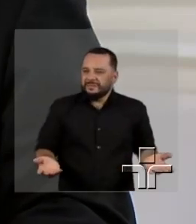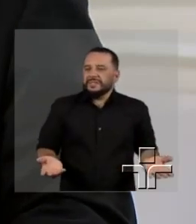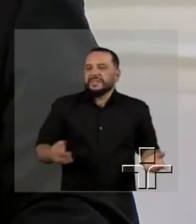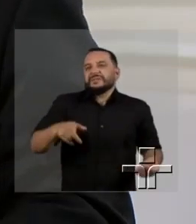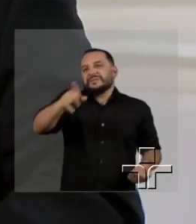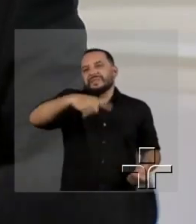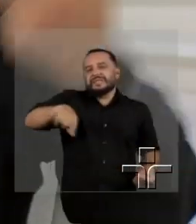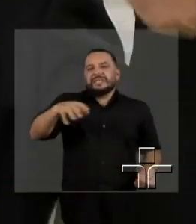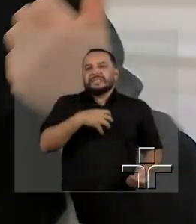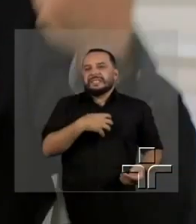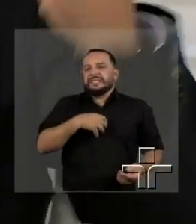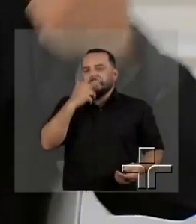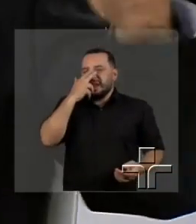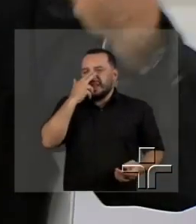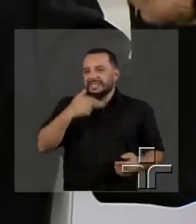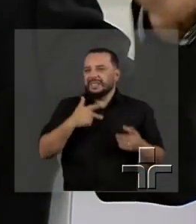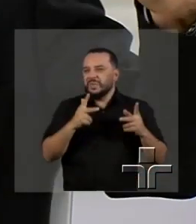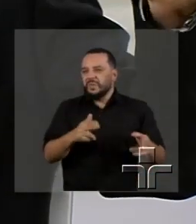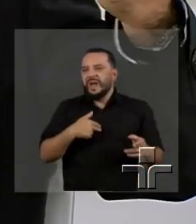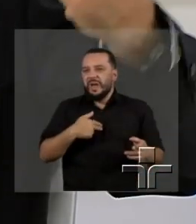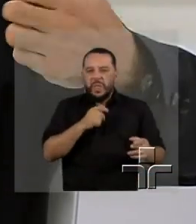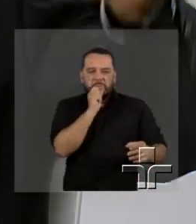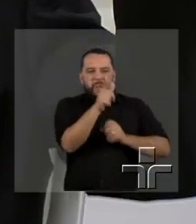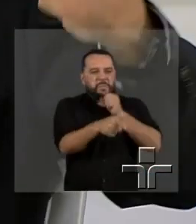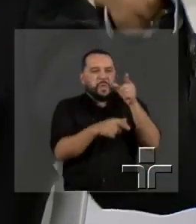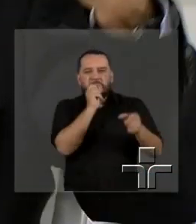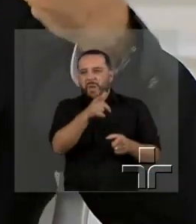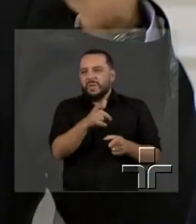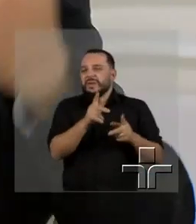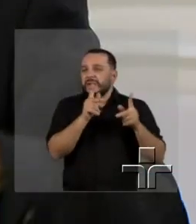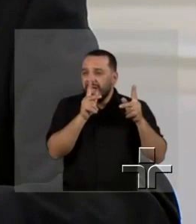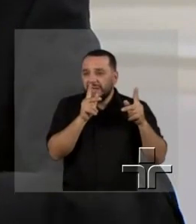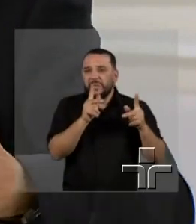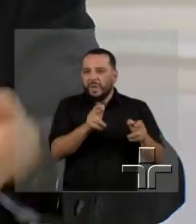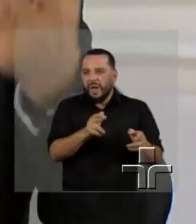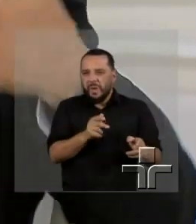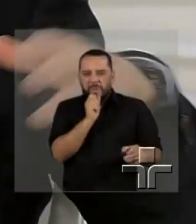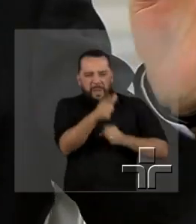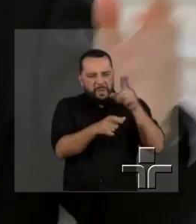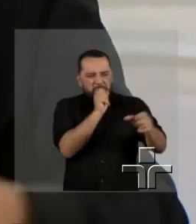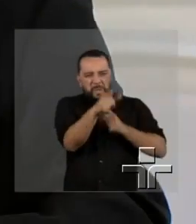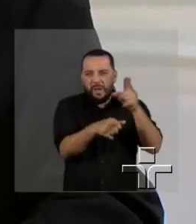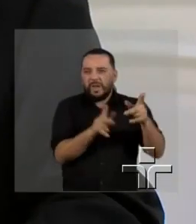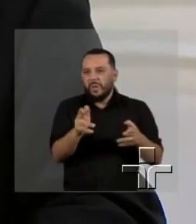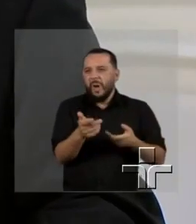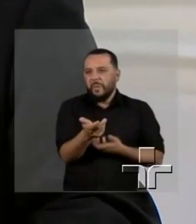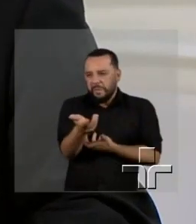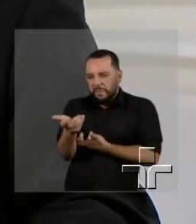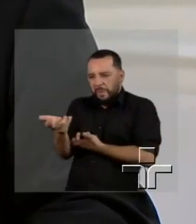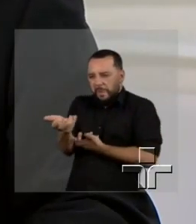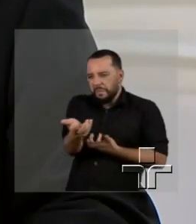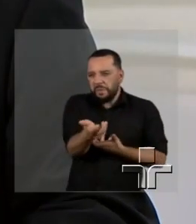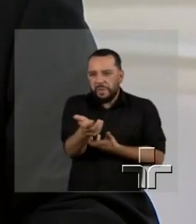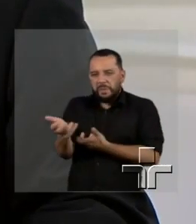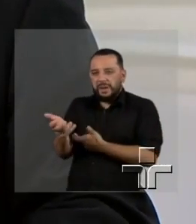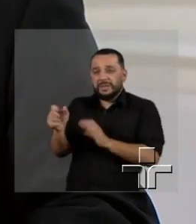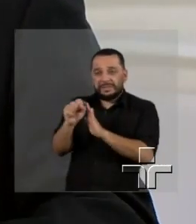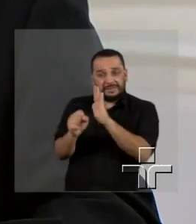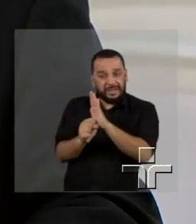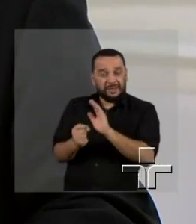problema talvez seja a maneira é mais comportamental, né? Mais comportamental, as